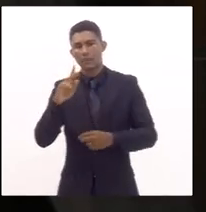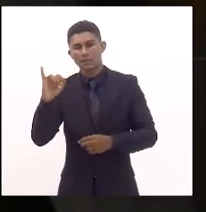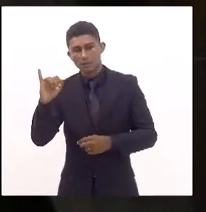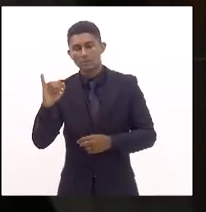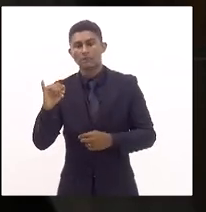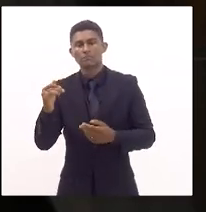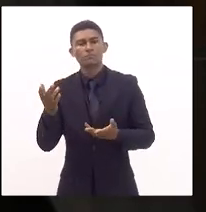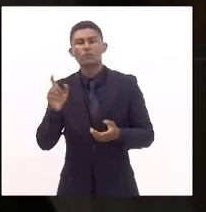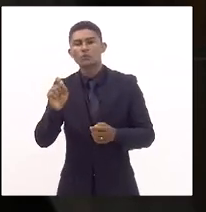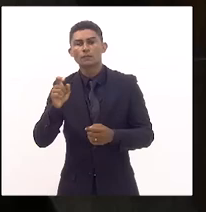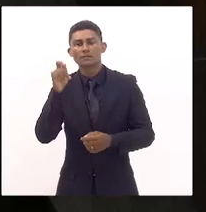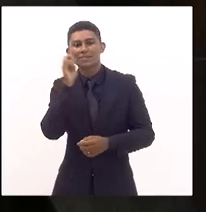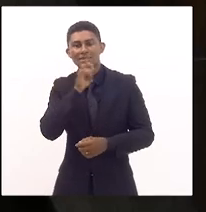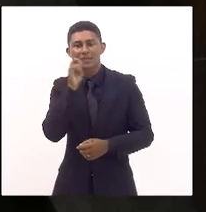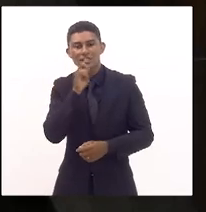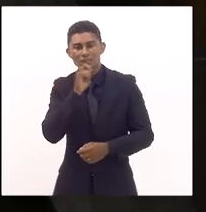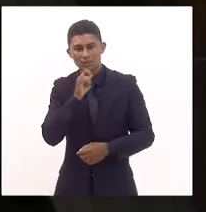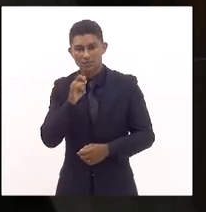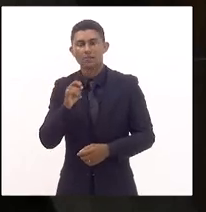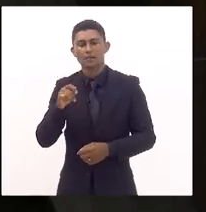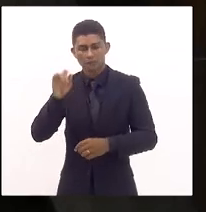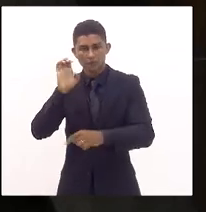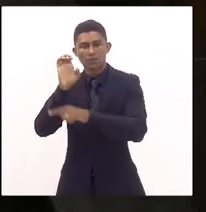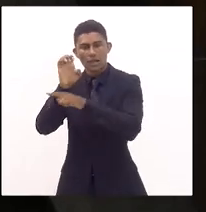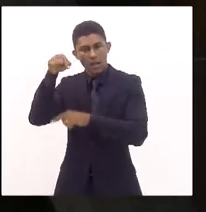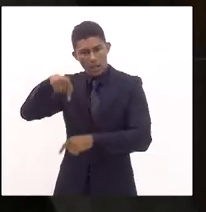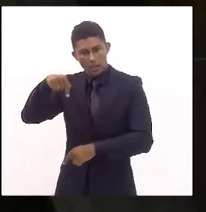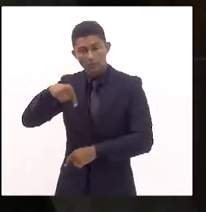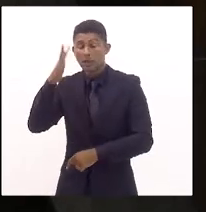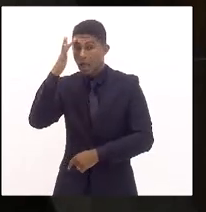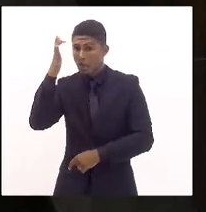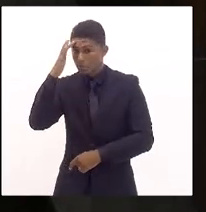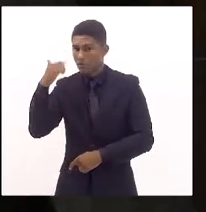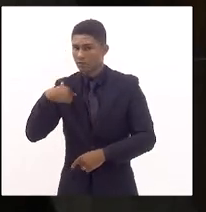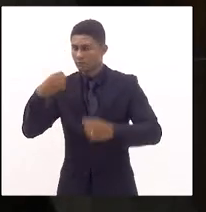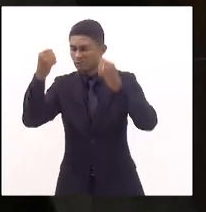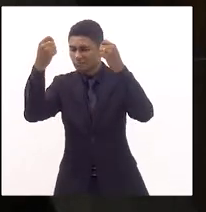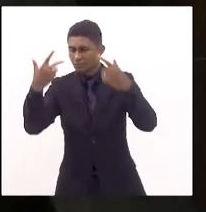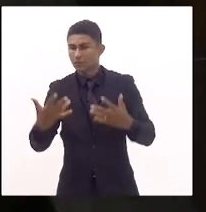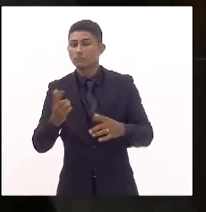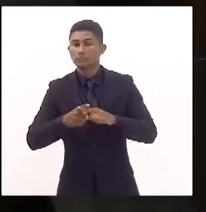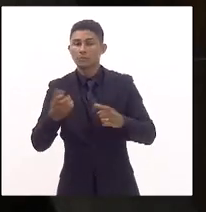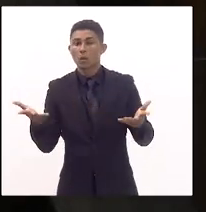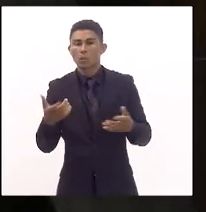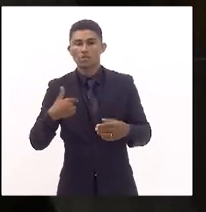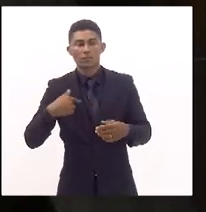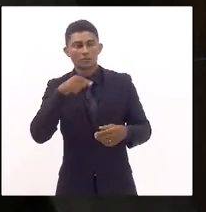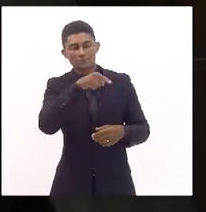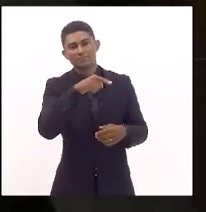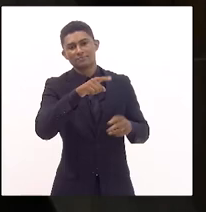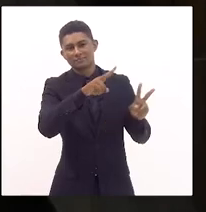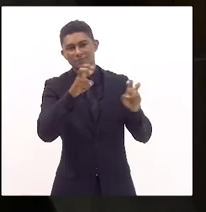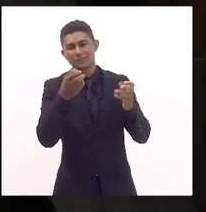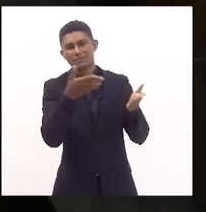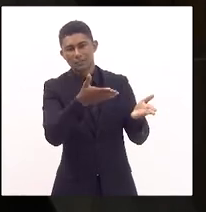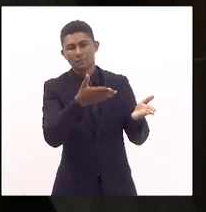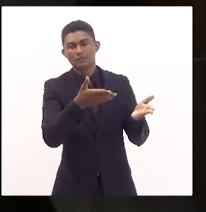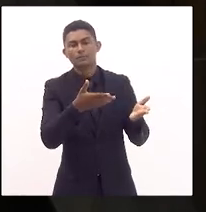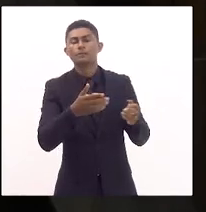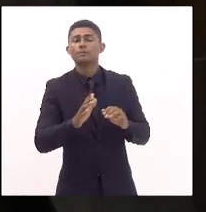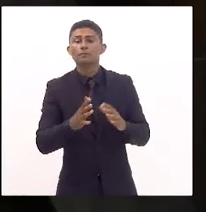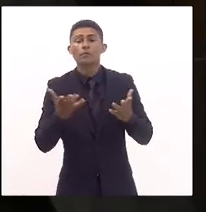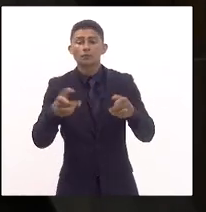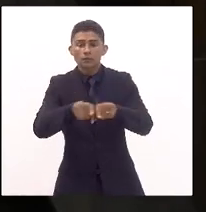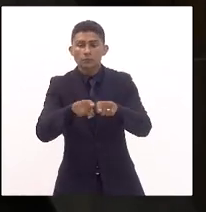sobre a questão do fornecimento de energia elétrica no Noroeste do Estado. Vou deixar para amanhã, eu queria me concentrar hoje no assentamento Terra Prometida e relatar